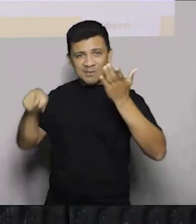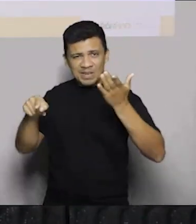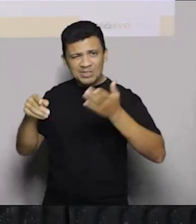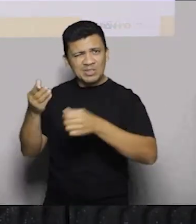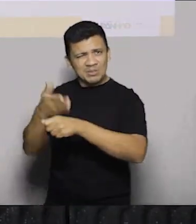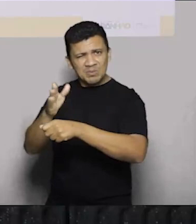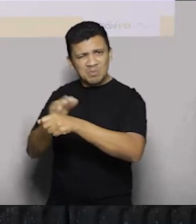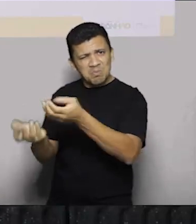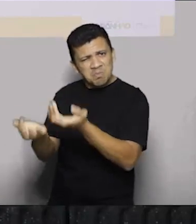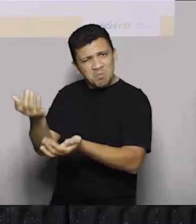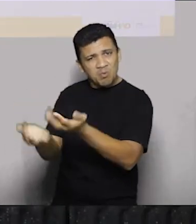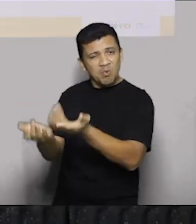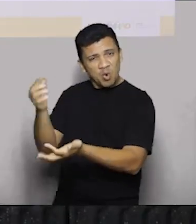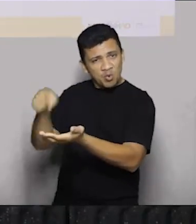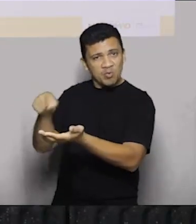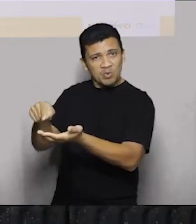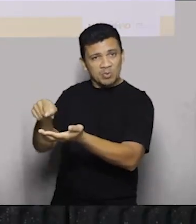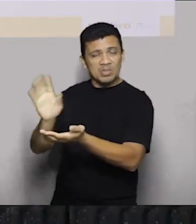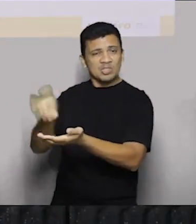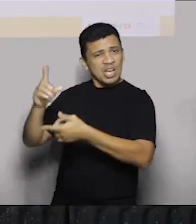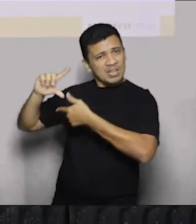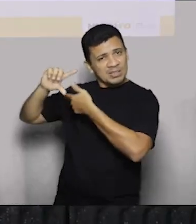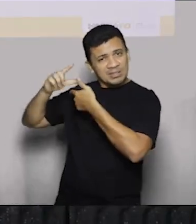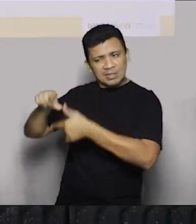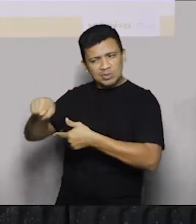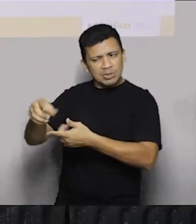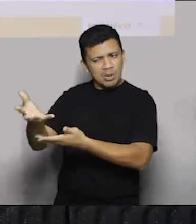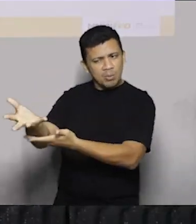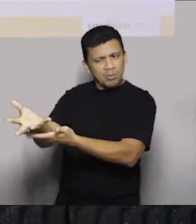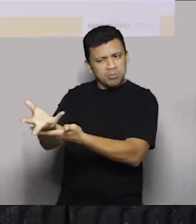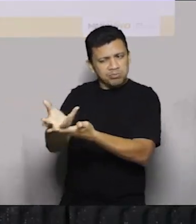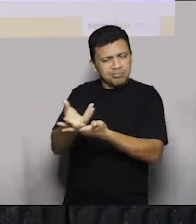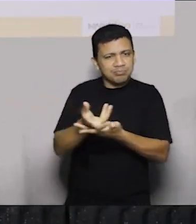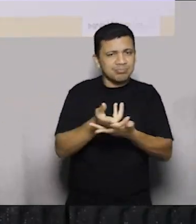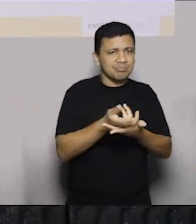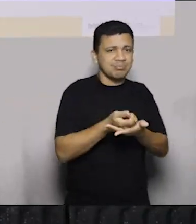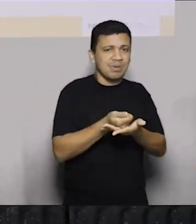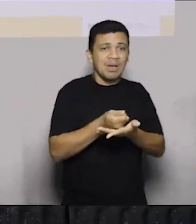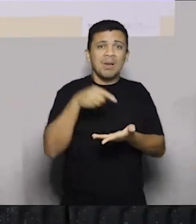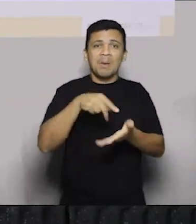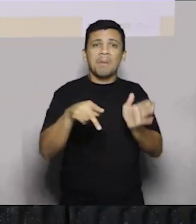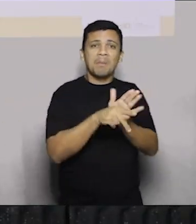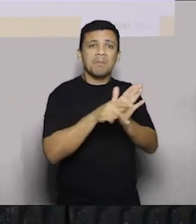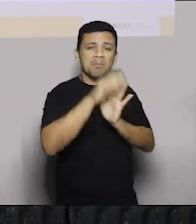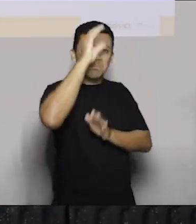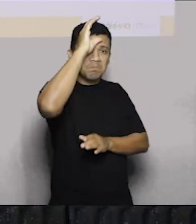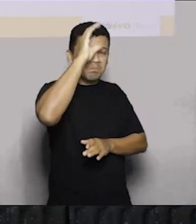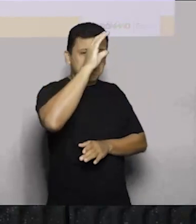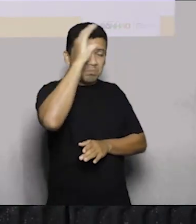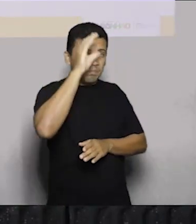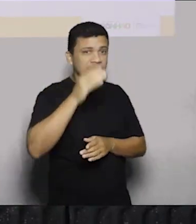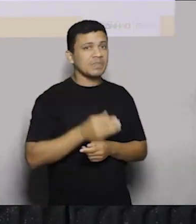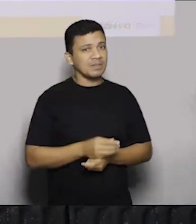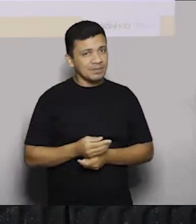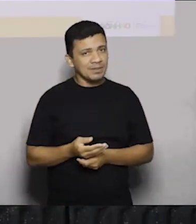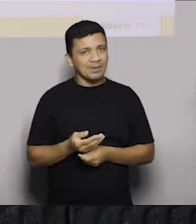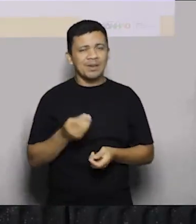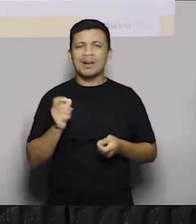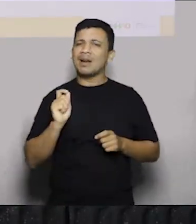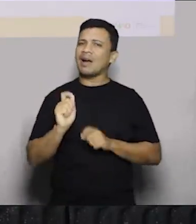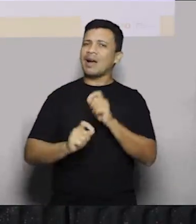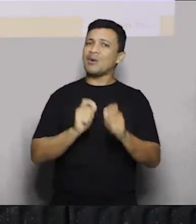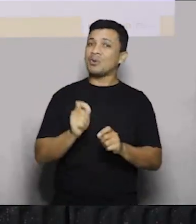existia antes, que era uma festa tradicional, uma festa de comemoração ao começo do verão europeu, e aí acabou